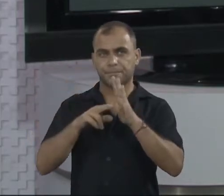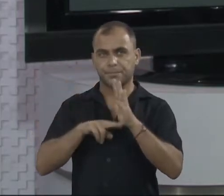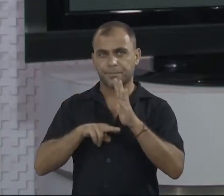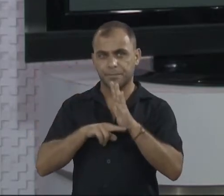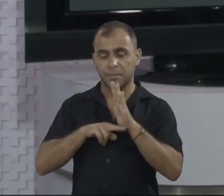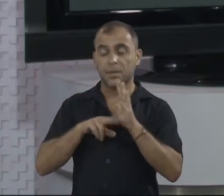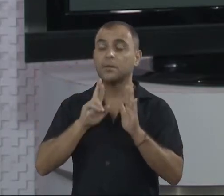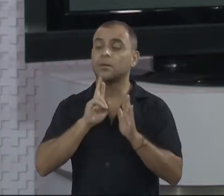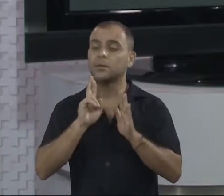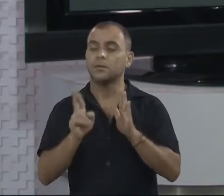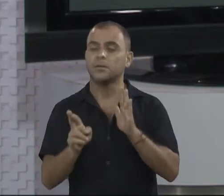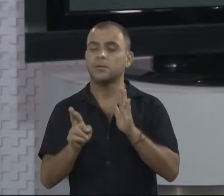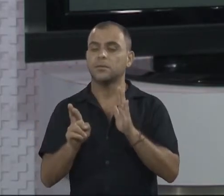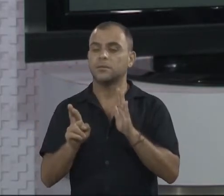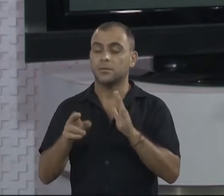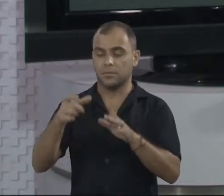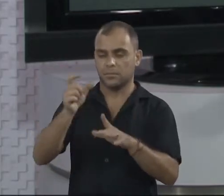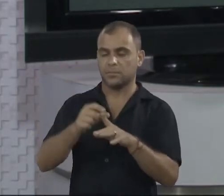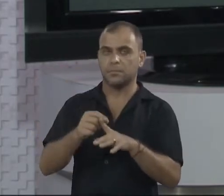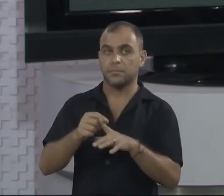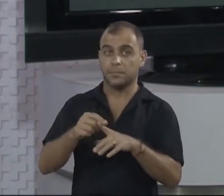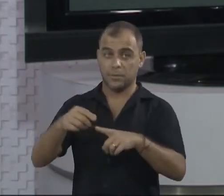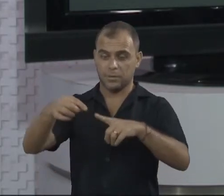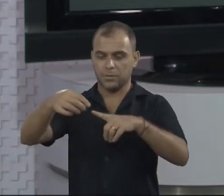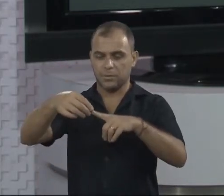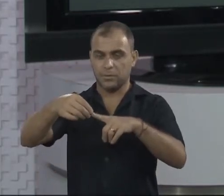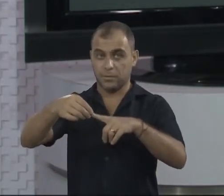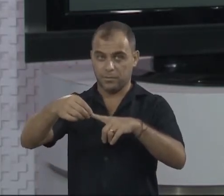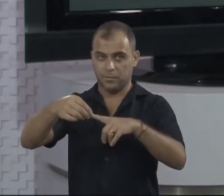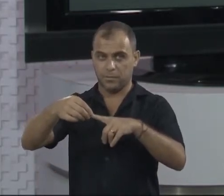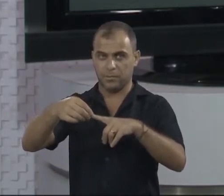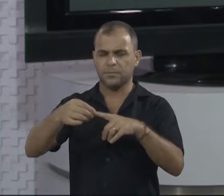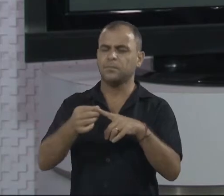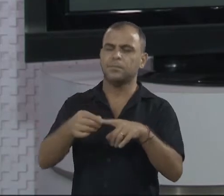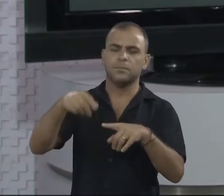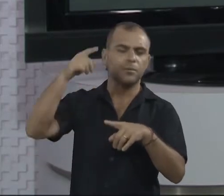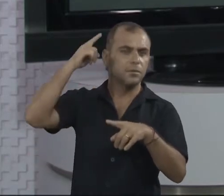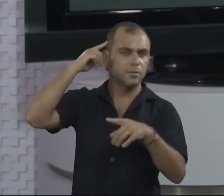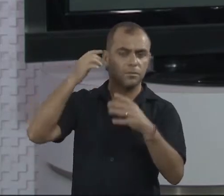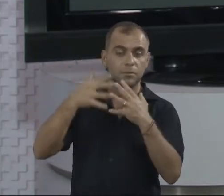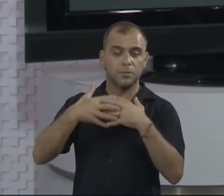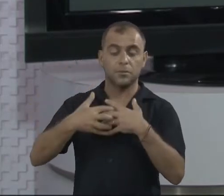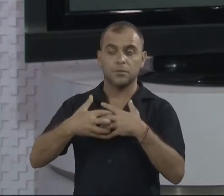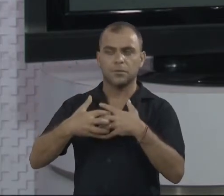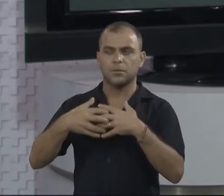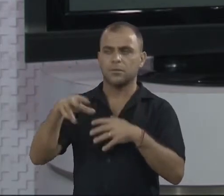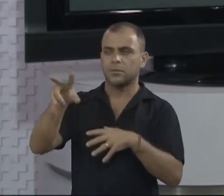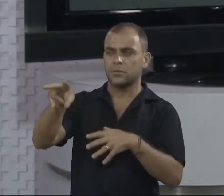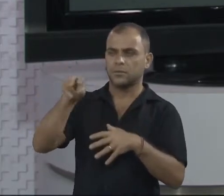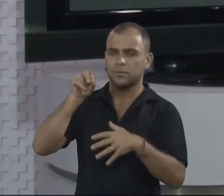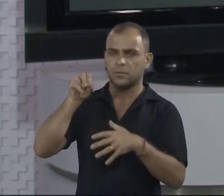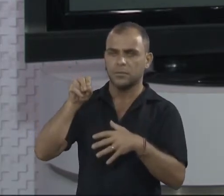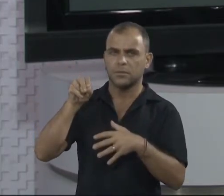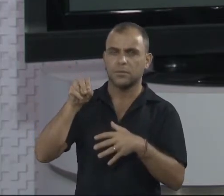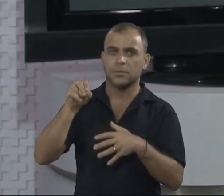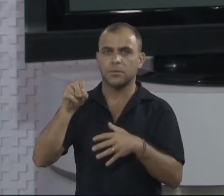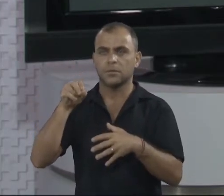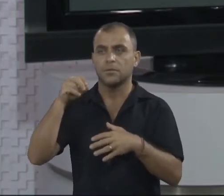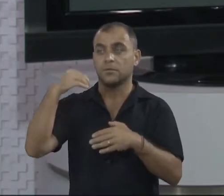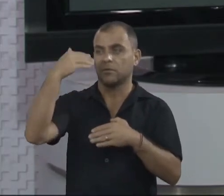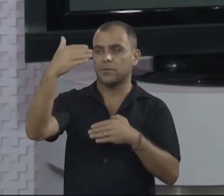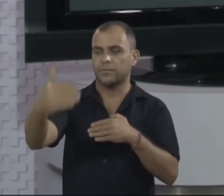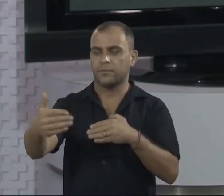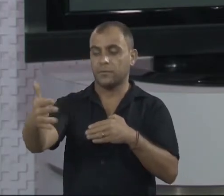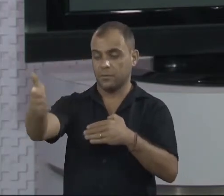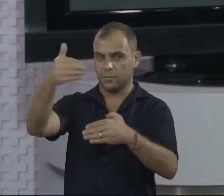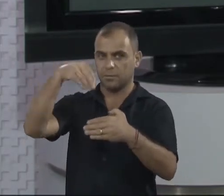uma resposta para o ambiente, tá? Então, ele analisa tanto a parte externa quanto a parte interna do que está acontecendo. A gente vai ver um pouquinho mais